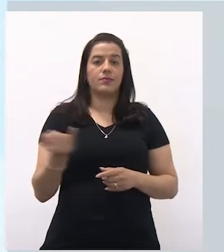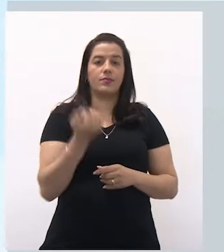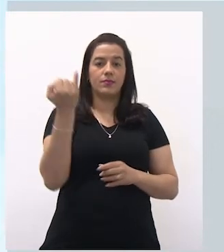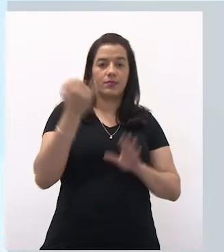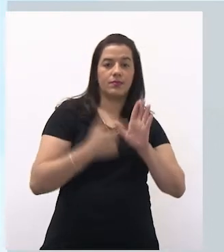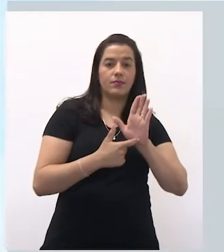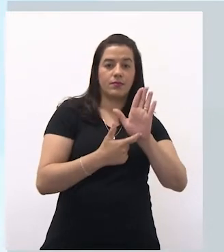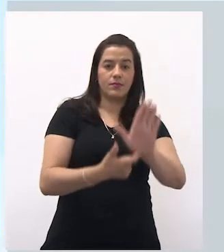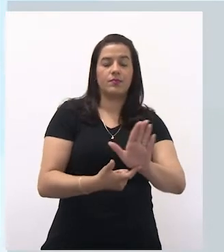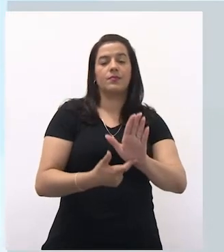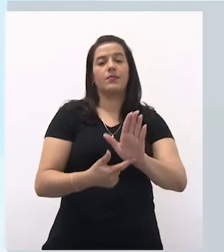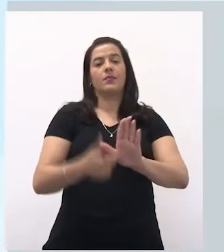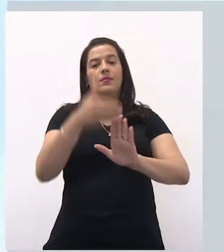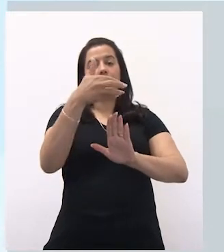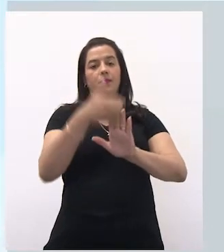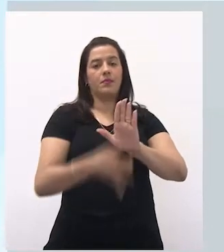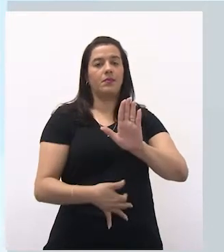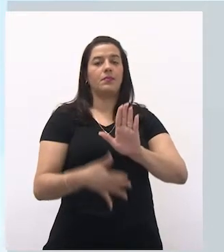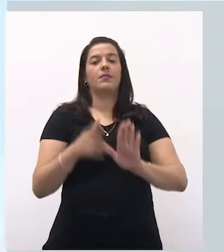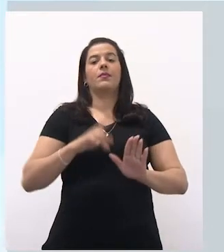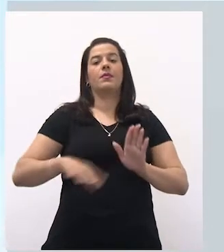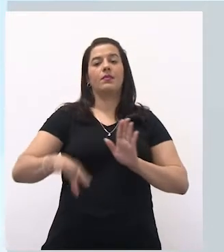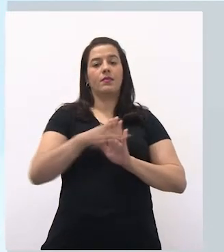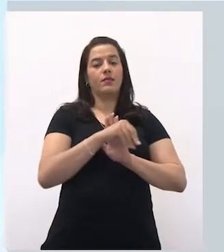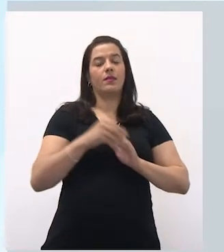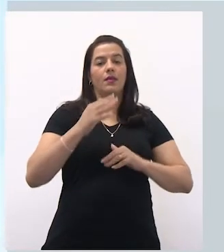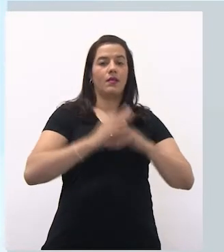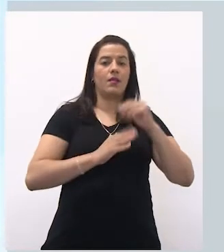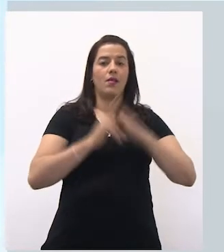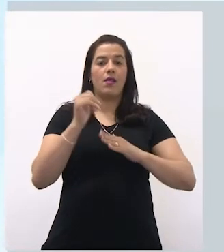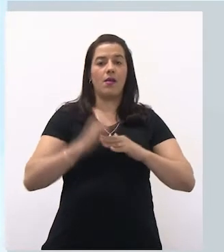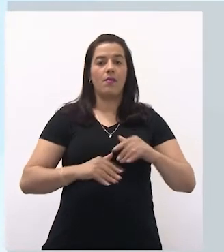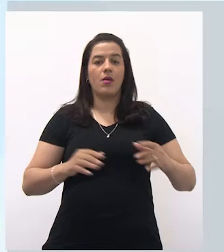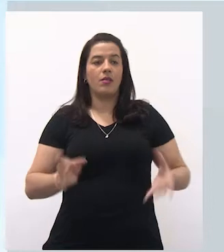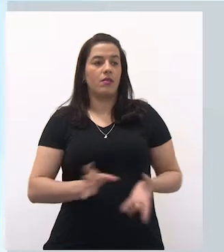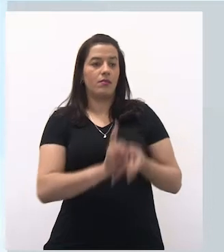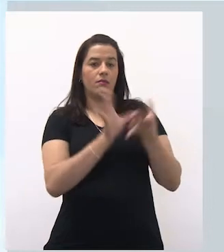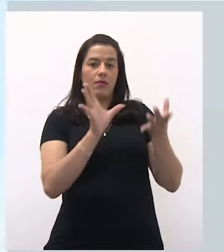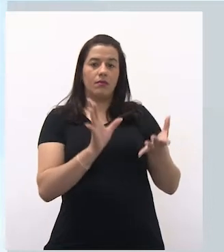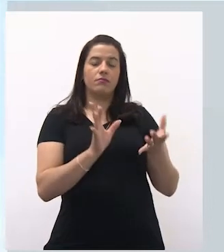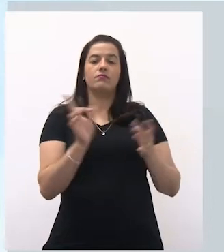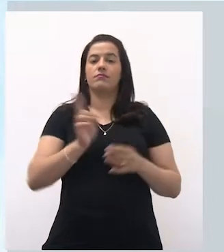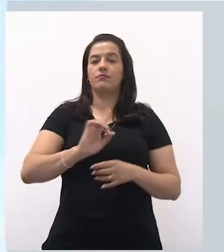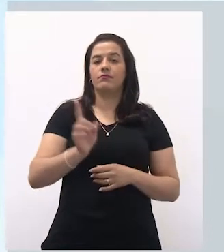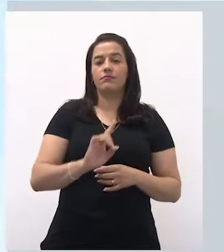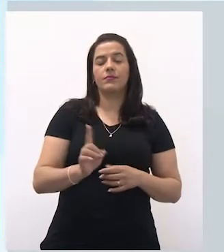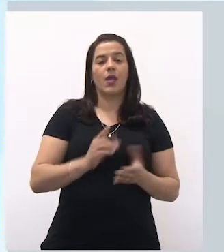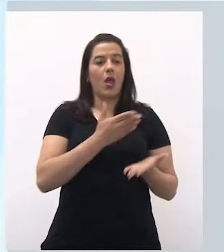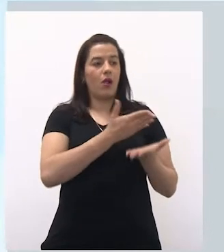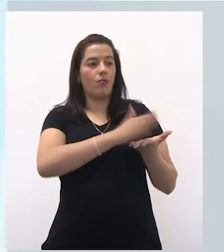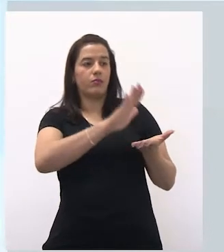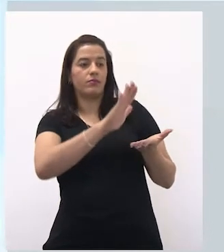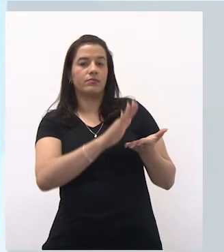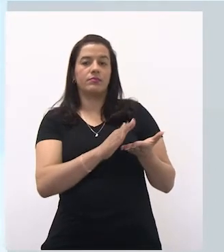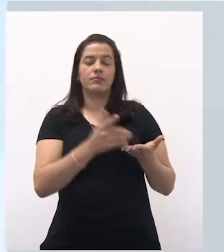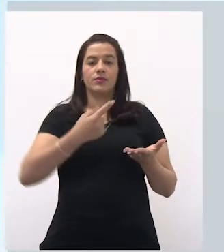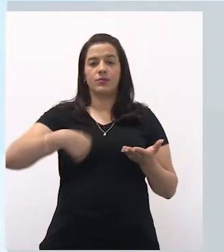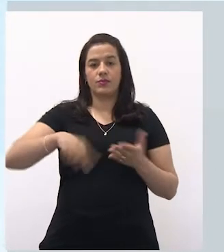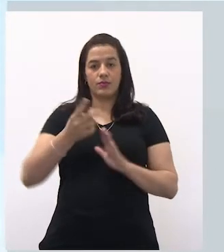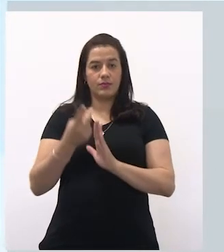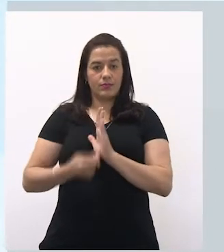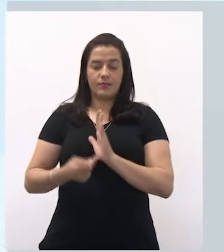referência do SAEB, elas não são habilidades alheias, à parte, excluídas do nosso